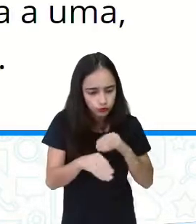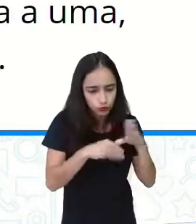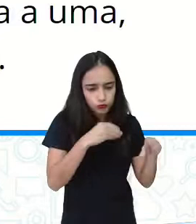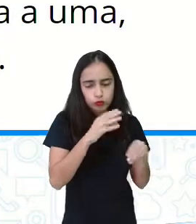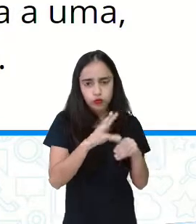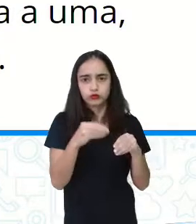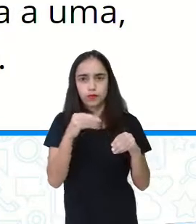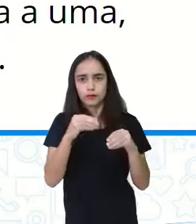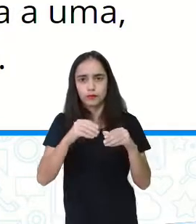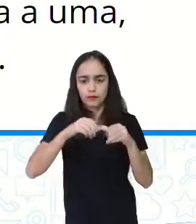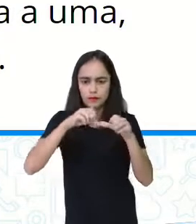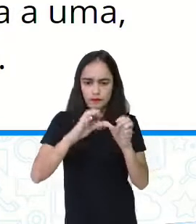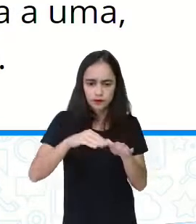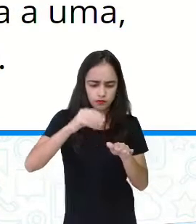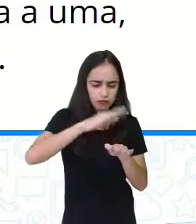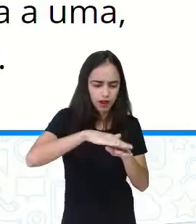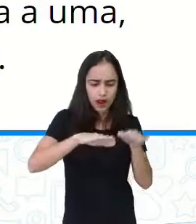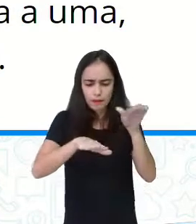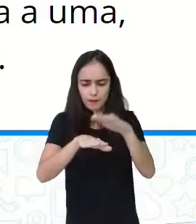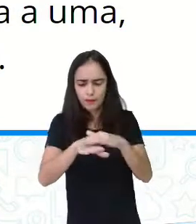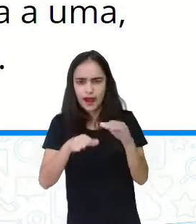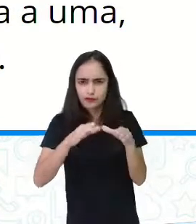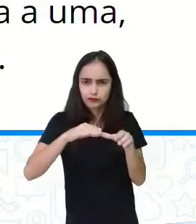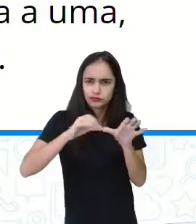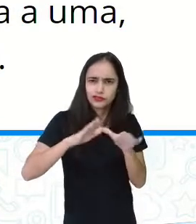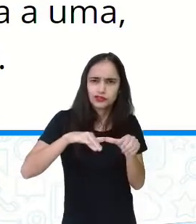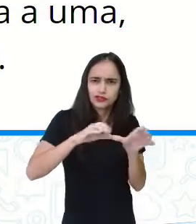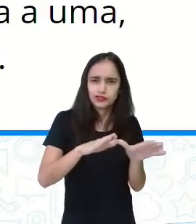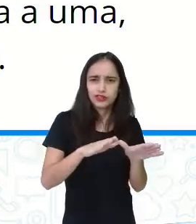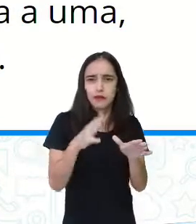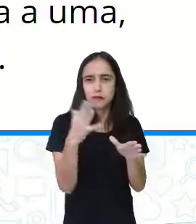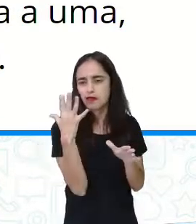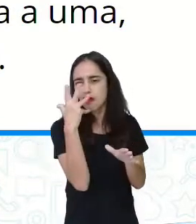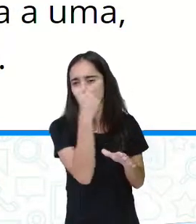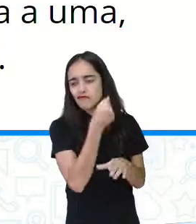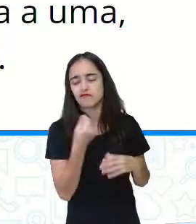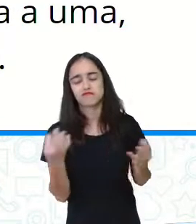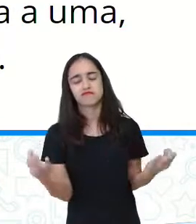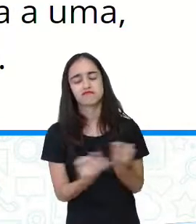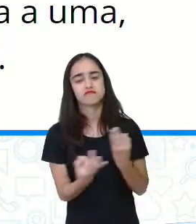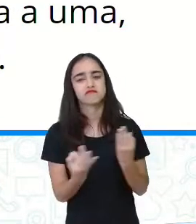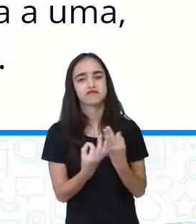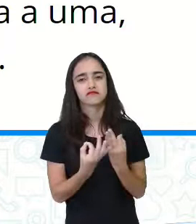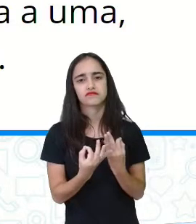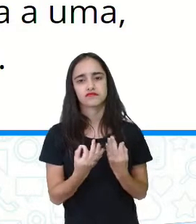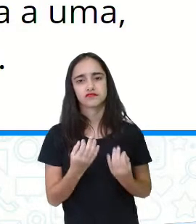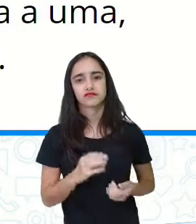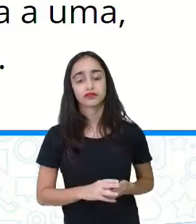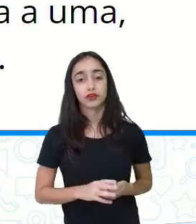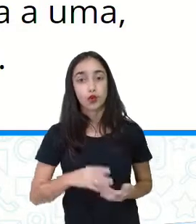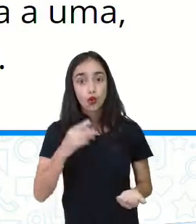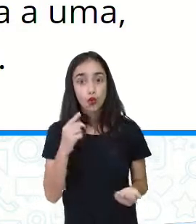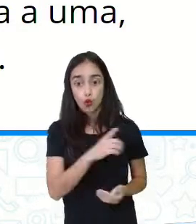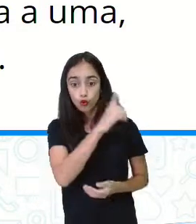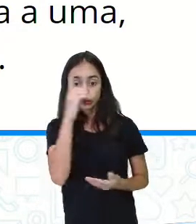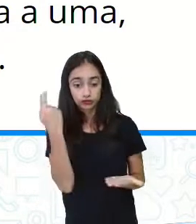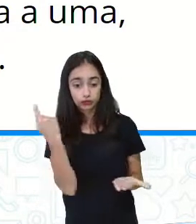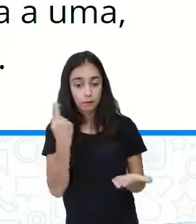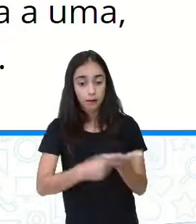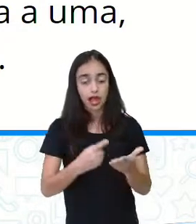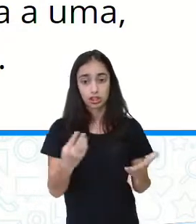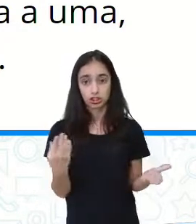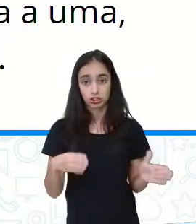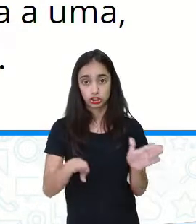deslumbrante nenhum pássaro era majestoso do que ela quando o dia marcado chegou os pássaros se reuniram